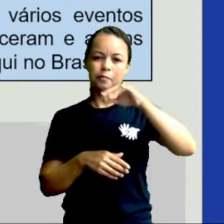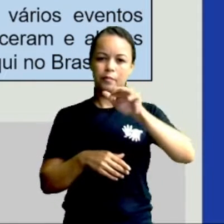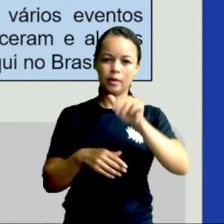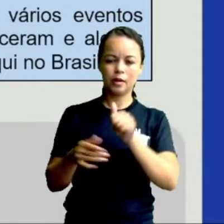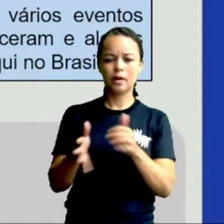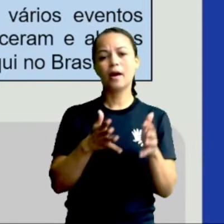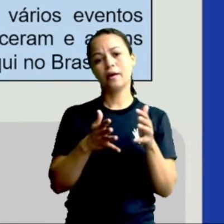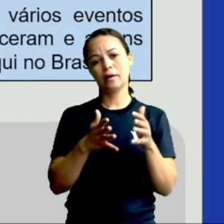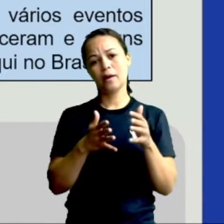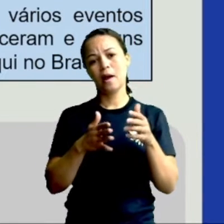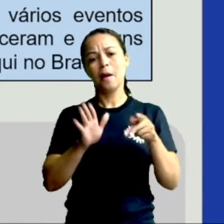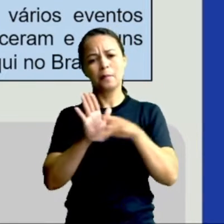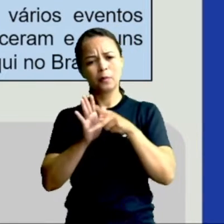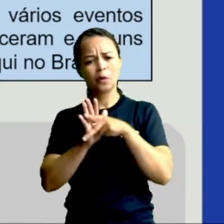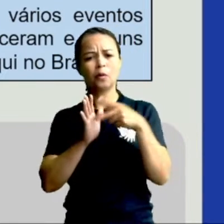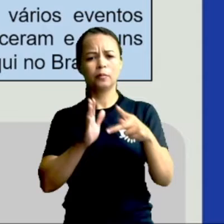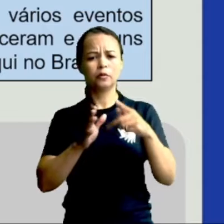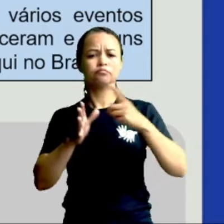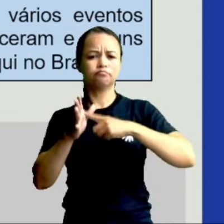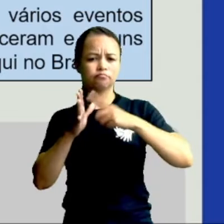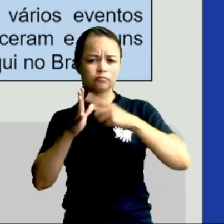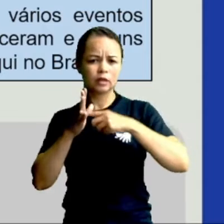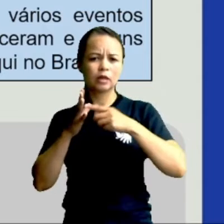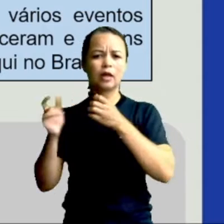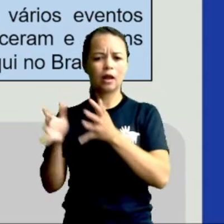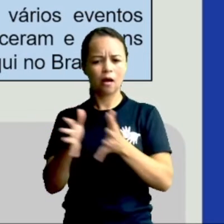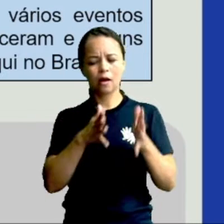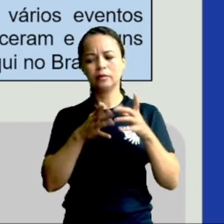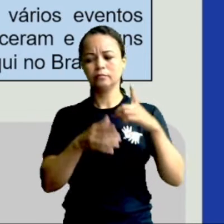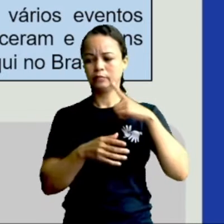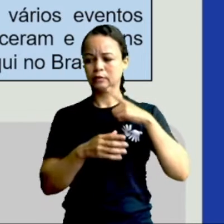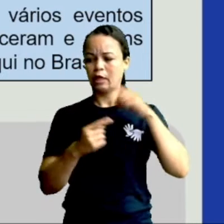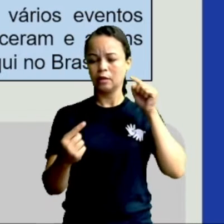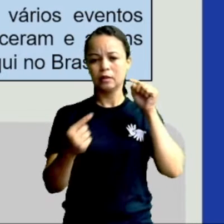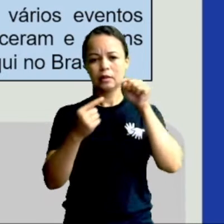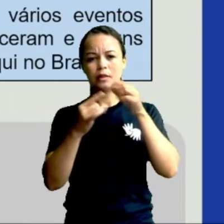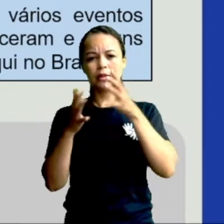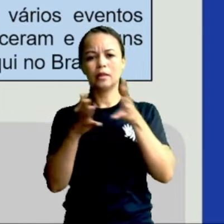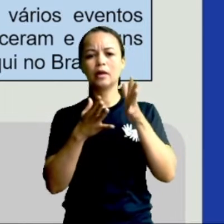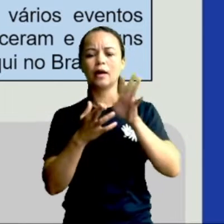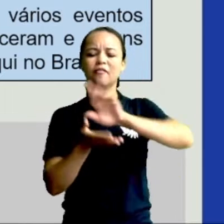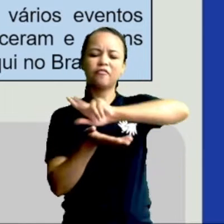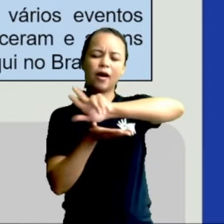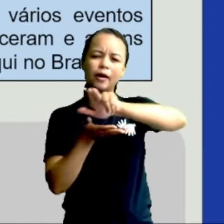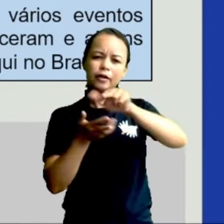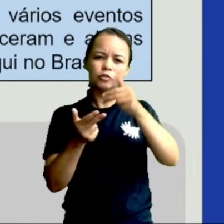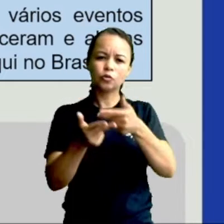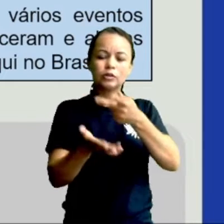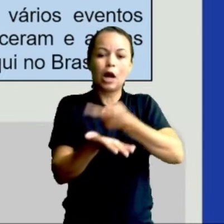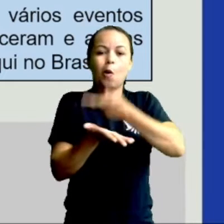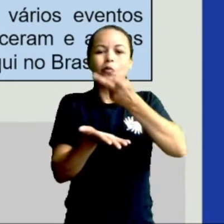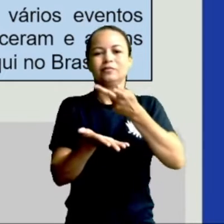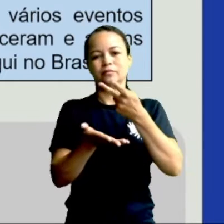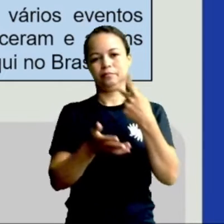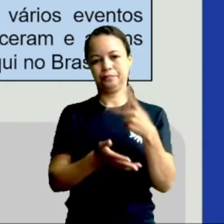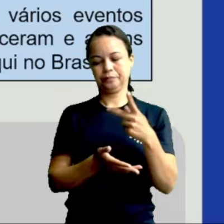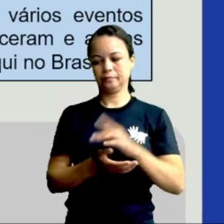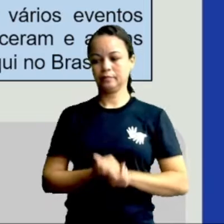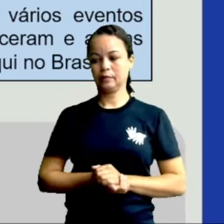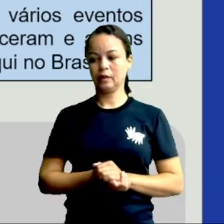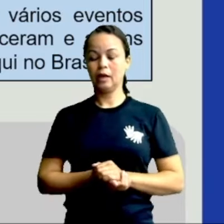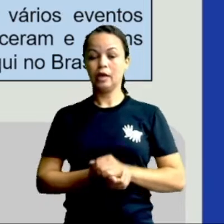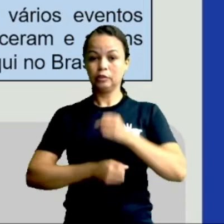calendário astronômico, que indica quais os fenômenos que ocorrerá nele. Neste ano de